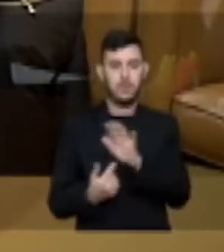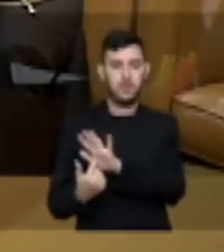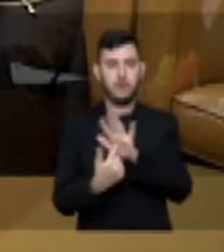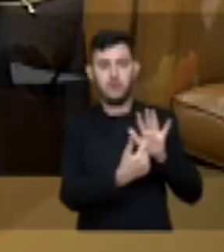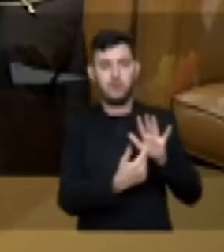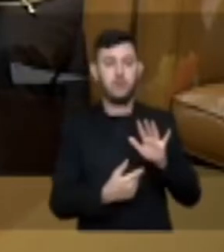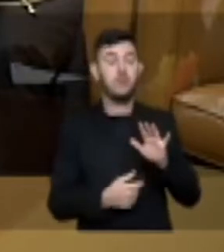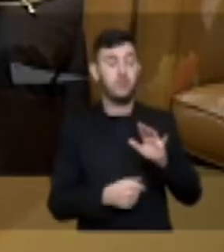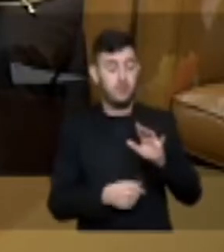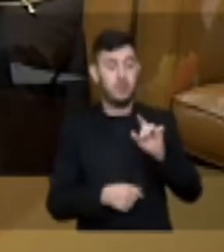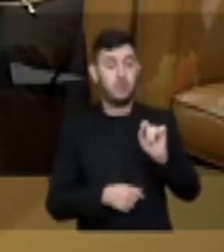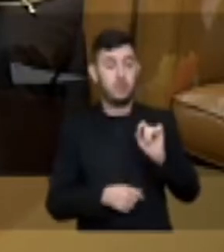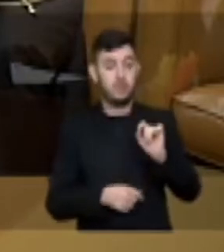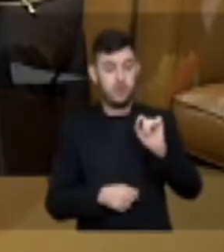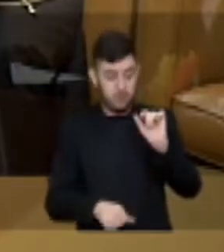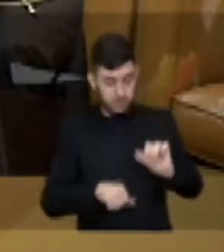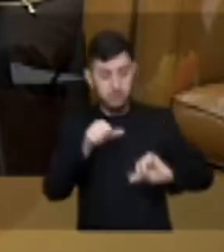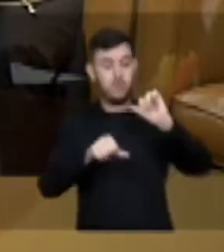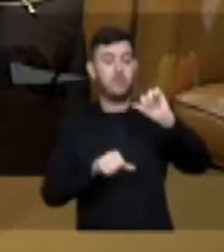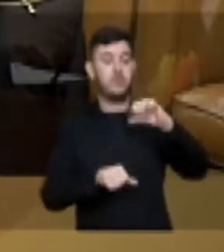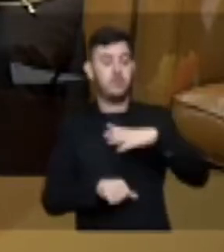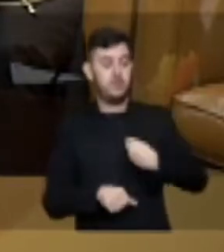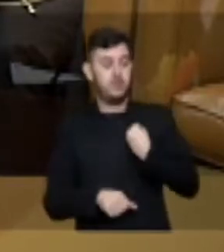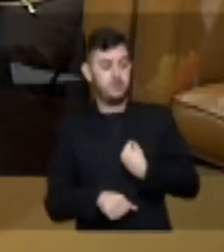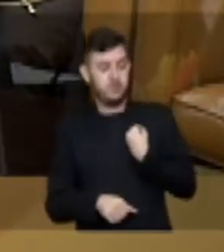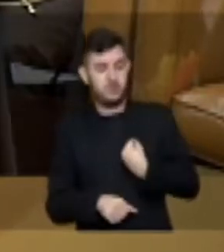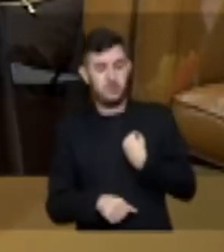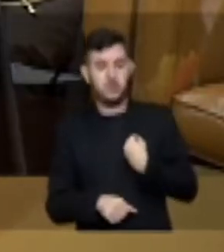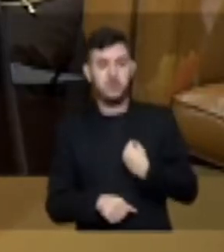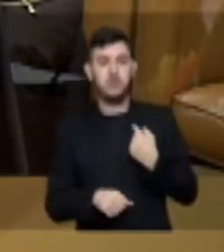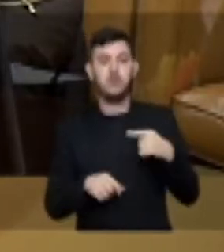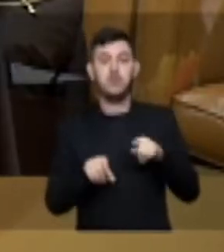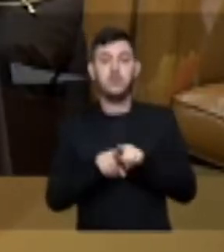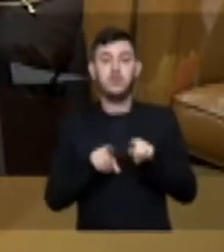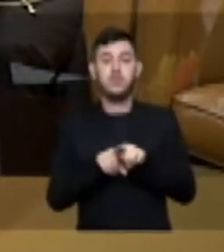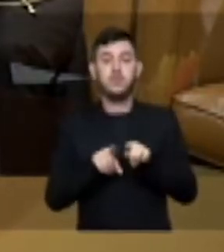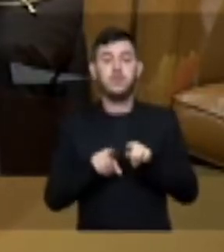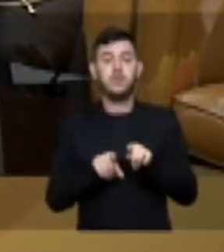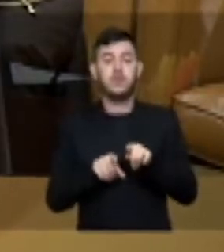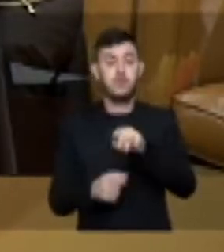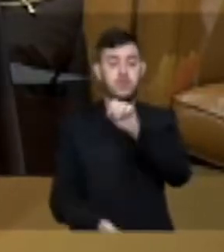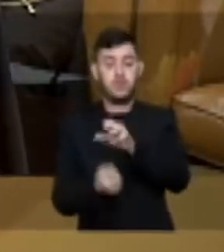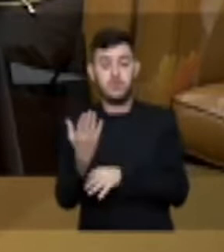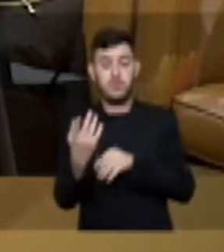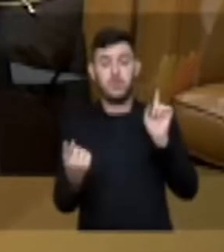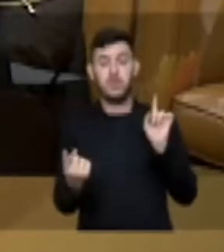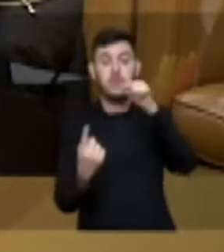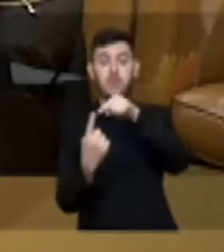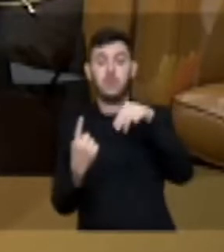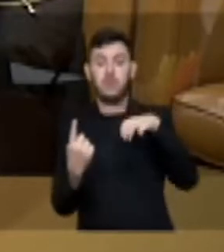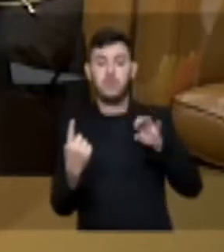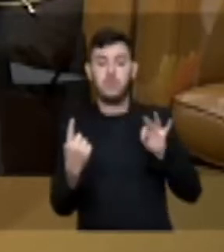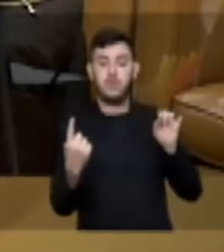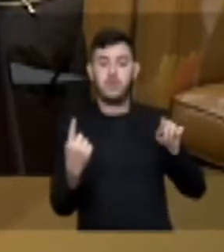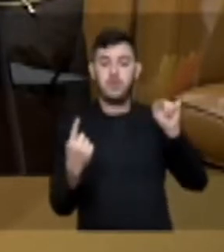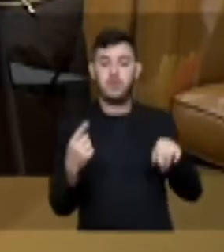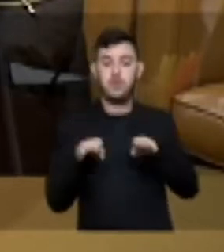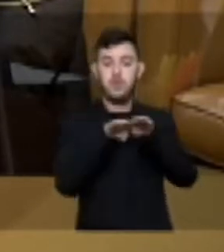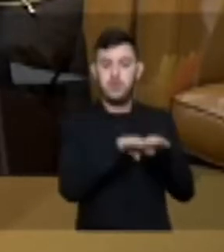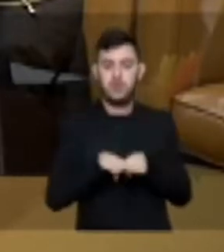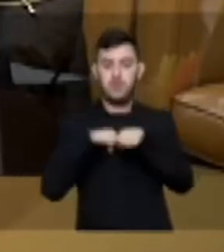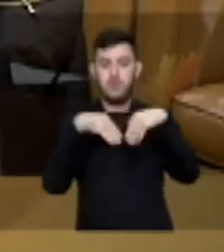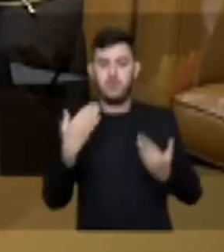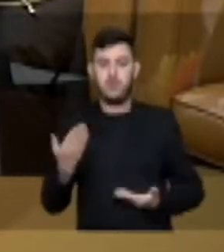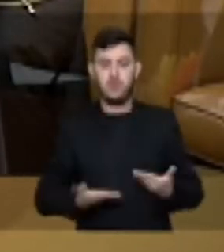para o setor, com vistas a superar a ineficiência do modelo anterior e estabelecendo uma meta de universalização do